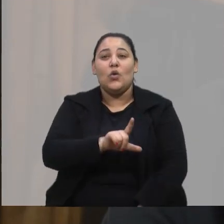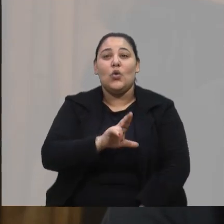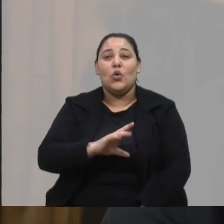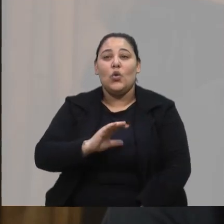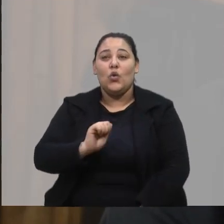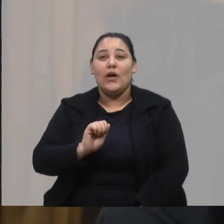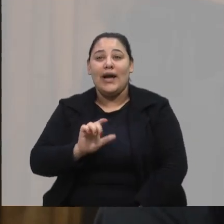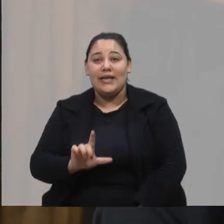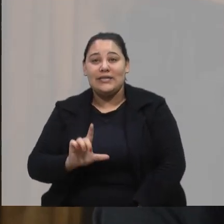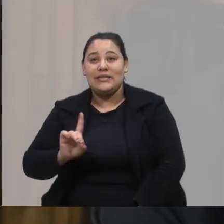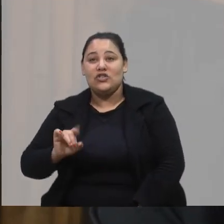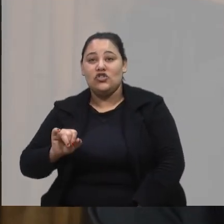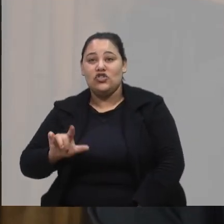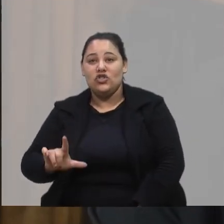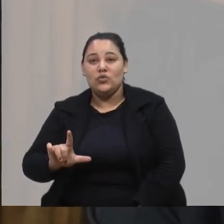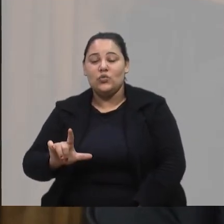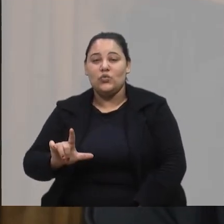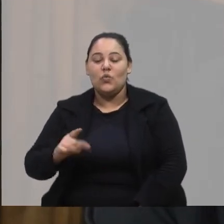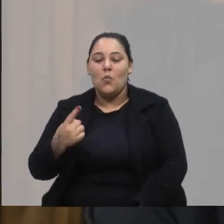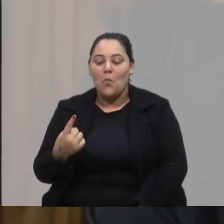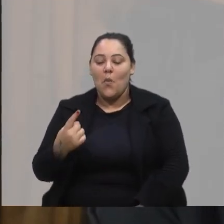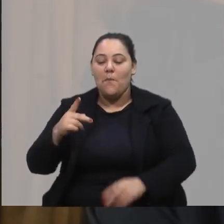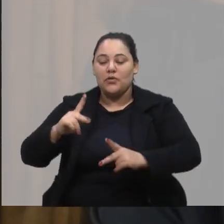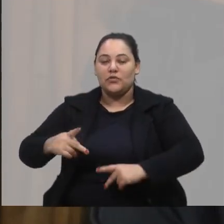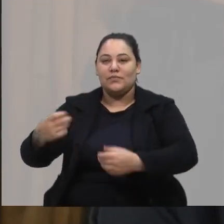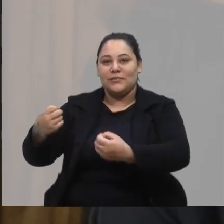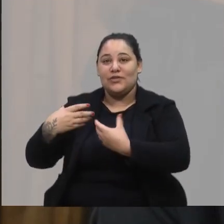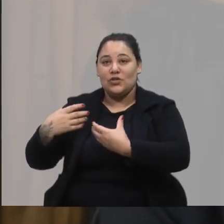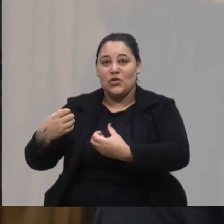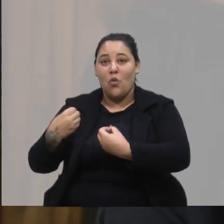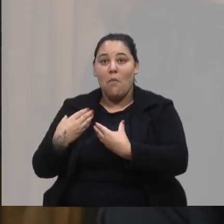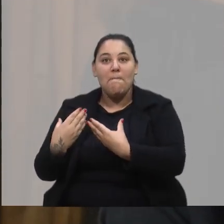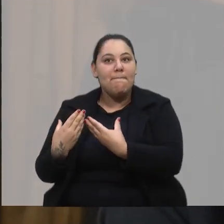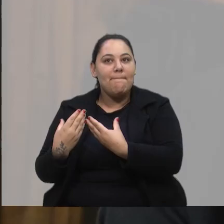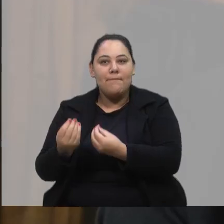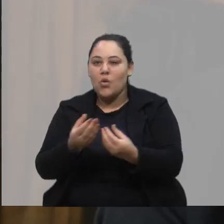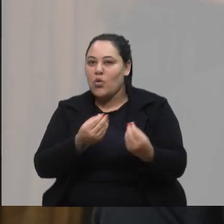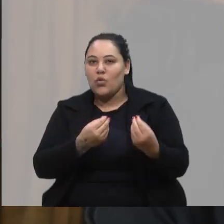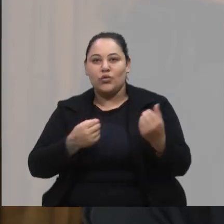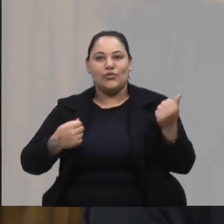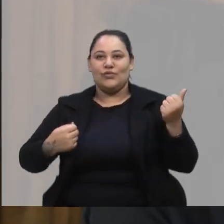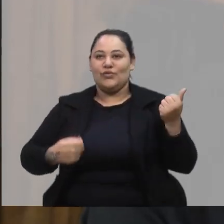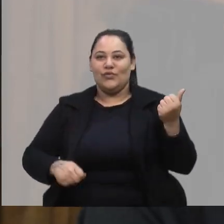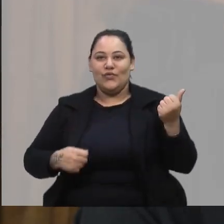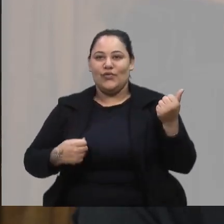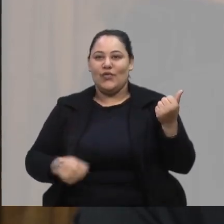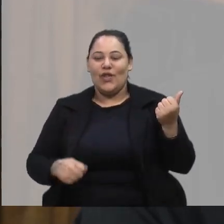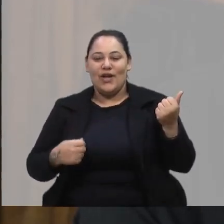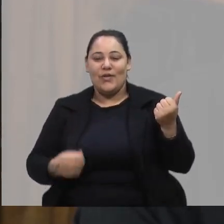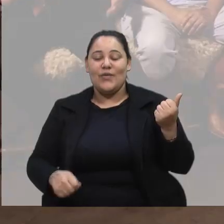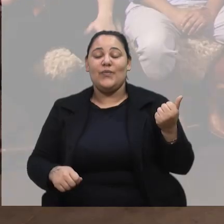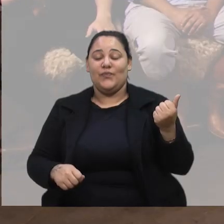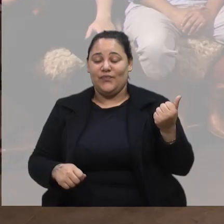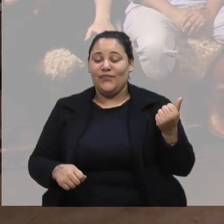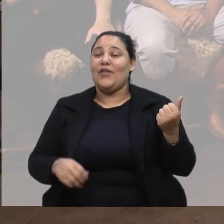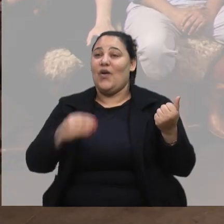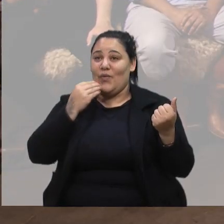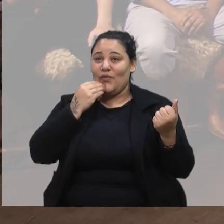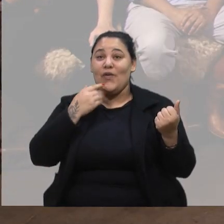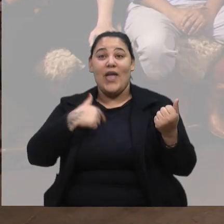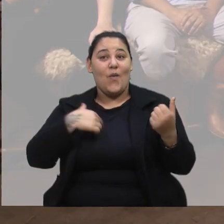um dos que me ensinou muita coisa no violão. E se eu toco alguma coisa também é graças a ele,